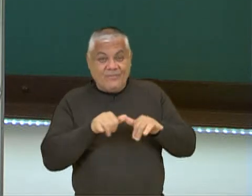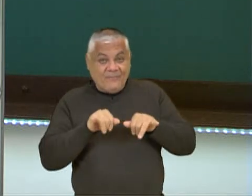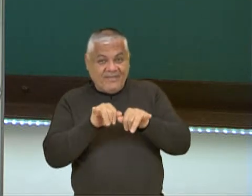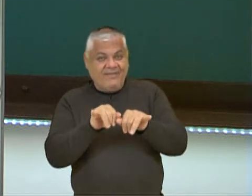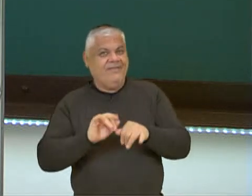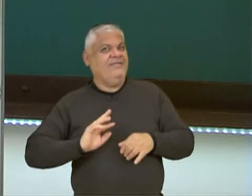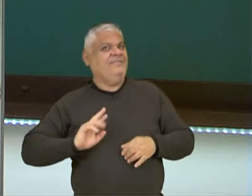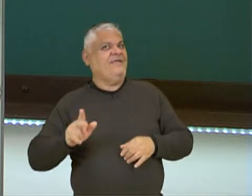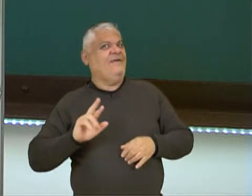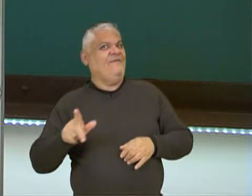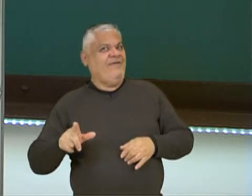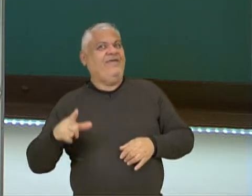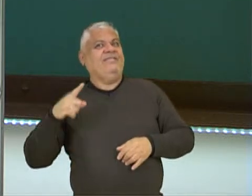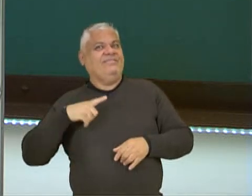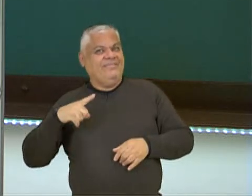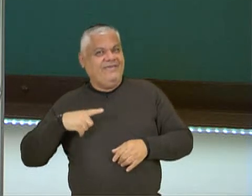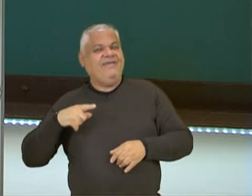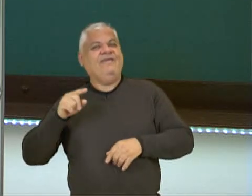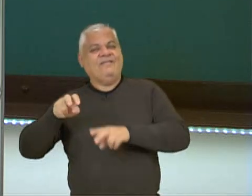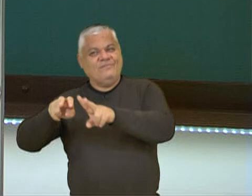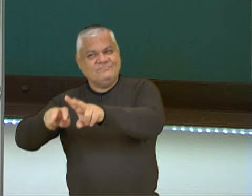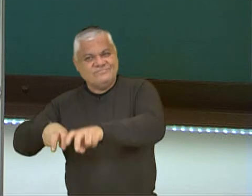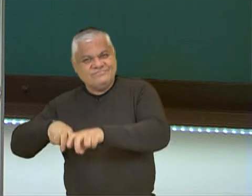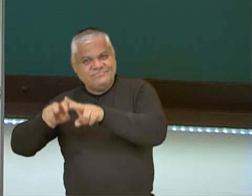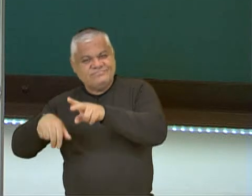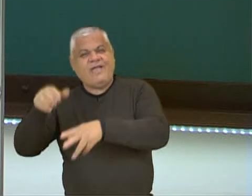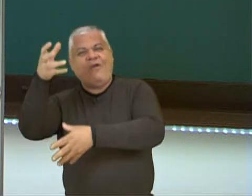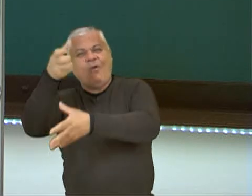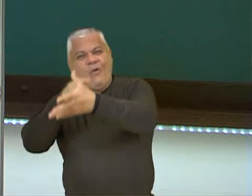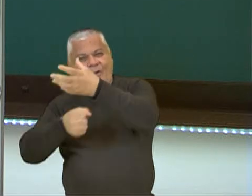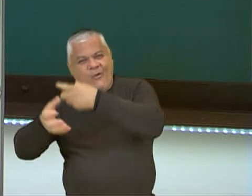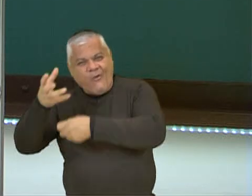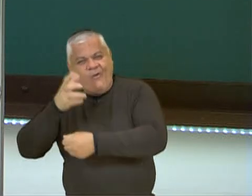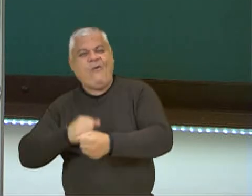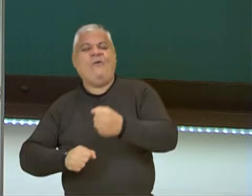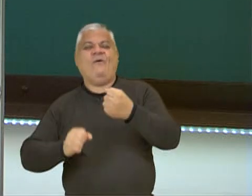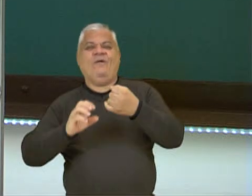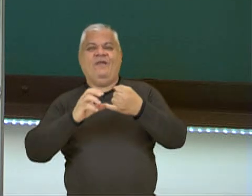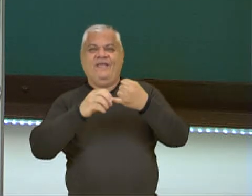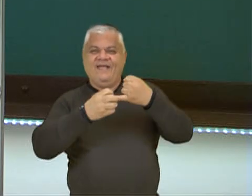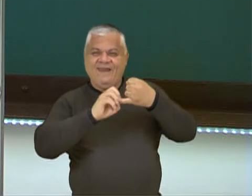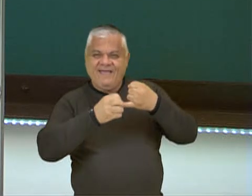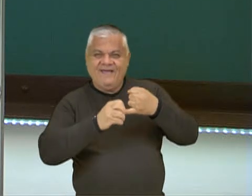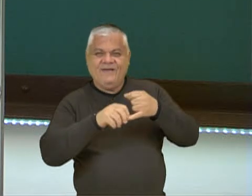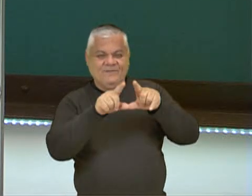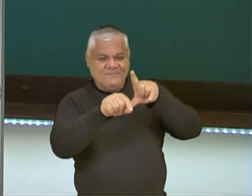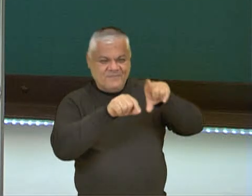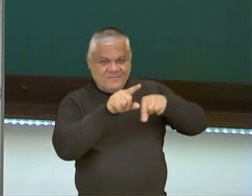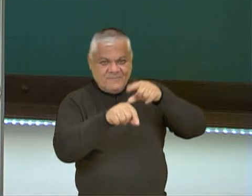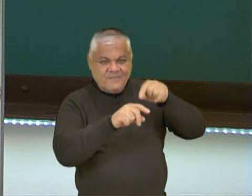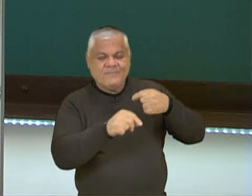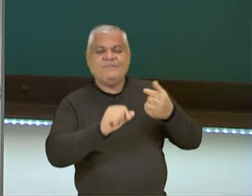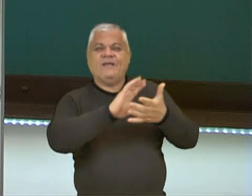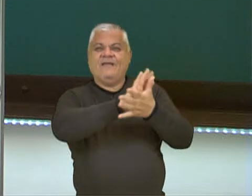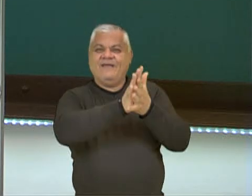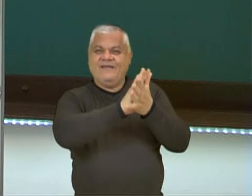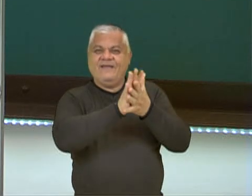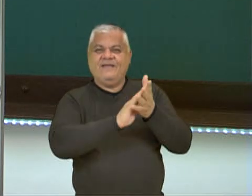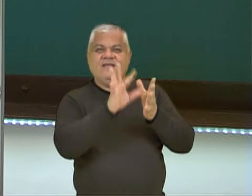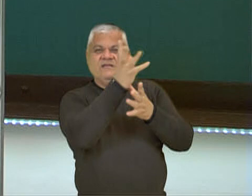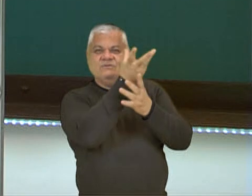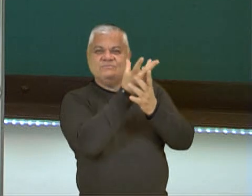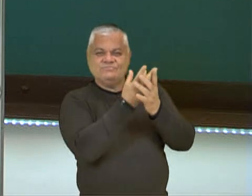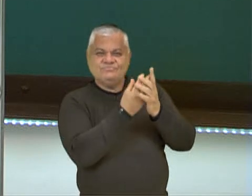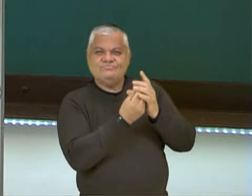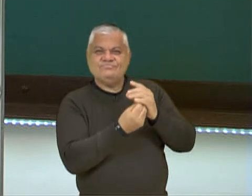Tem todo um processo ali que envolve a agroindústria até que ele chegue ali para a gente consumir. Então, é importantíssimo pensar nessa